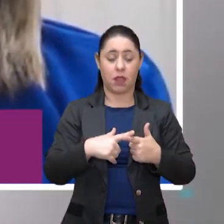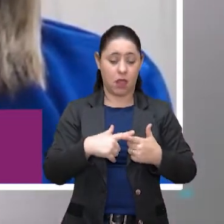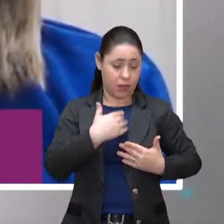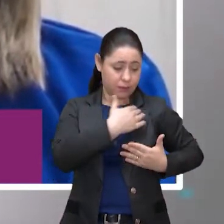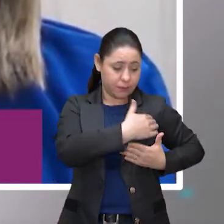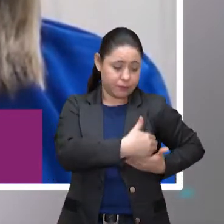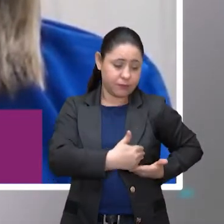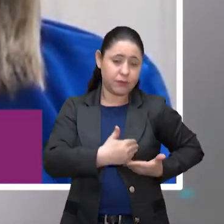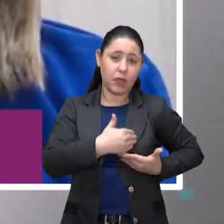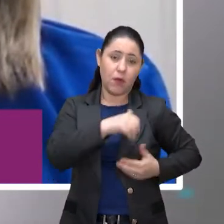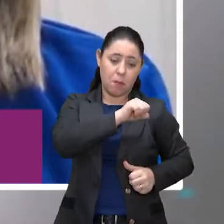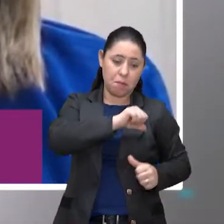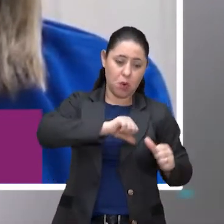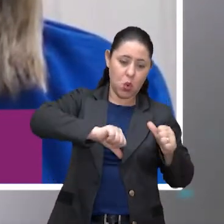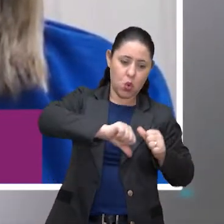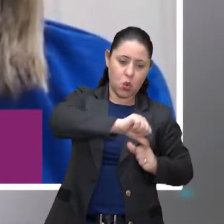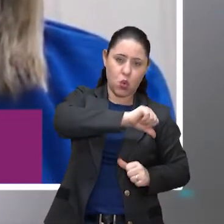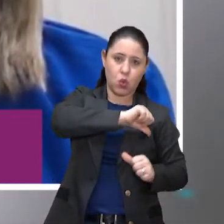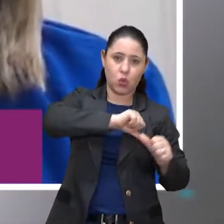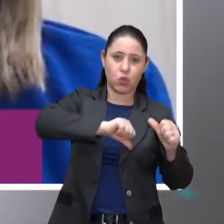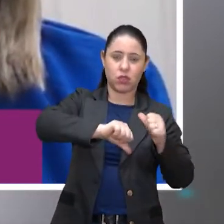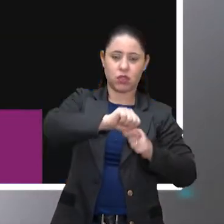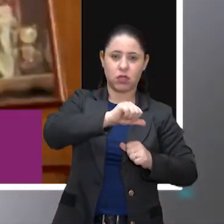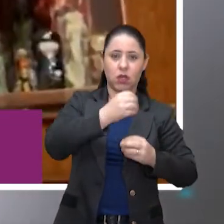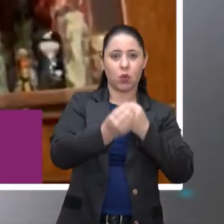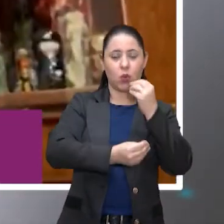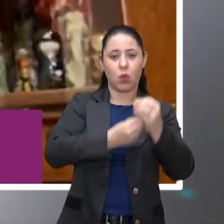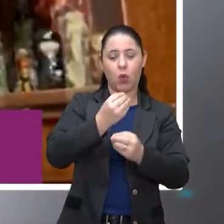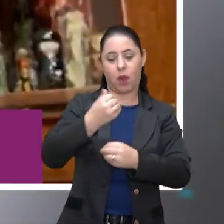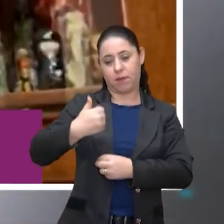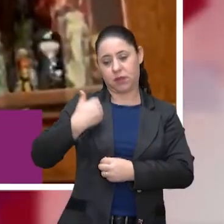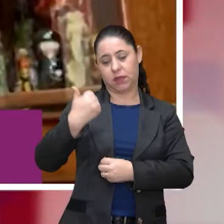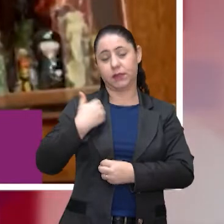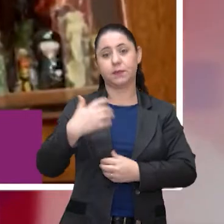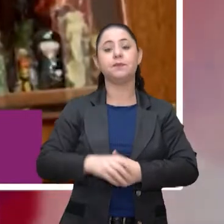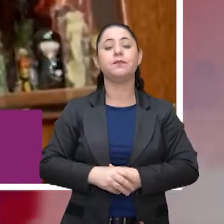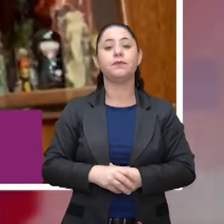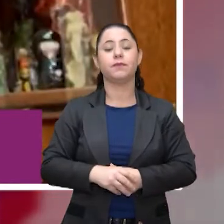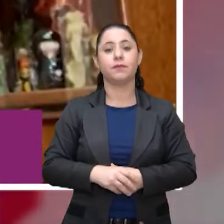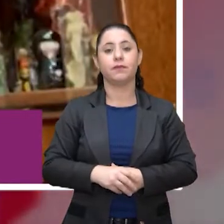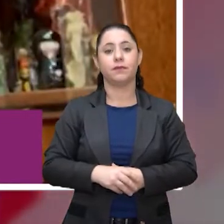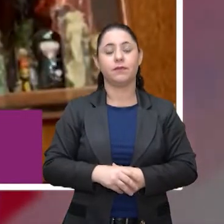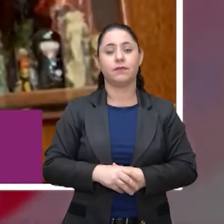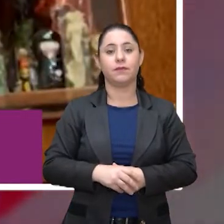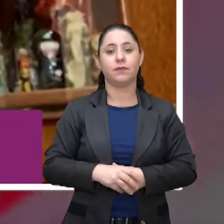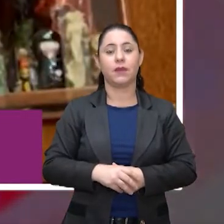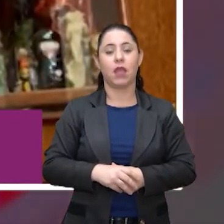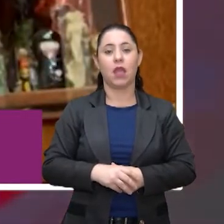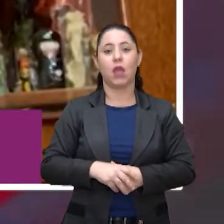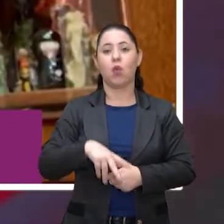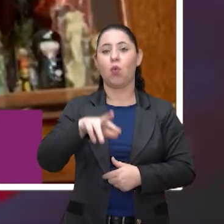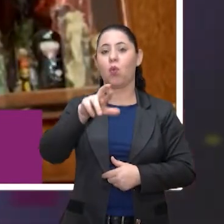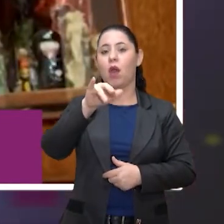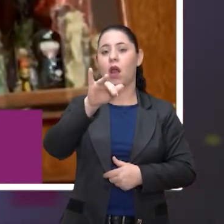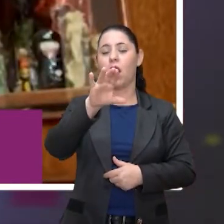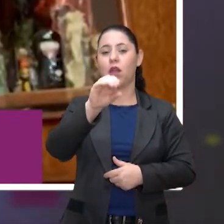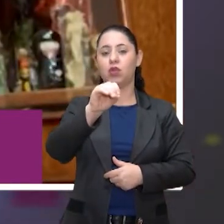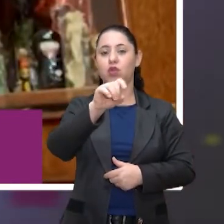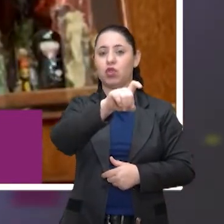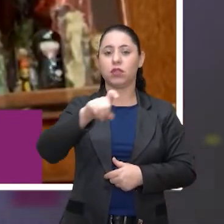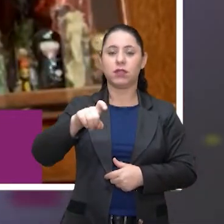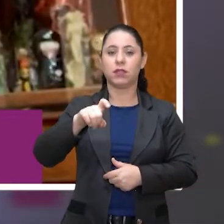mama, nossa, ela vai alterando a constituição conforme a idade. E para o raio-x, a gente precisa